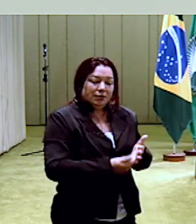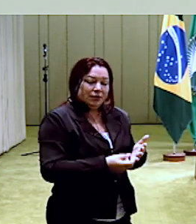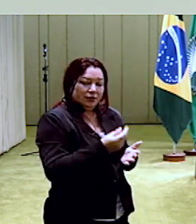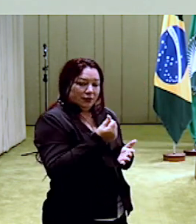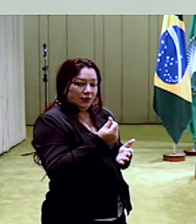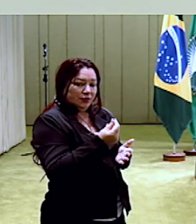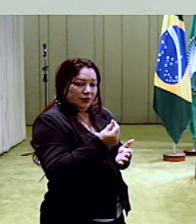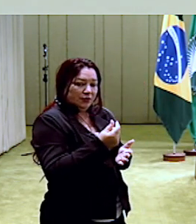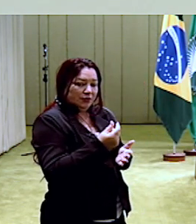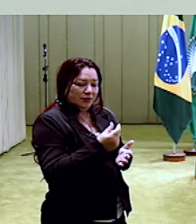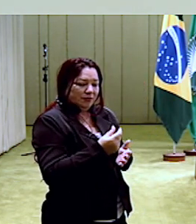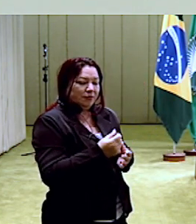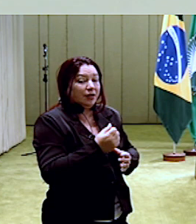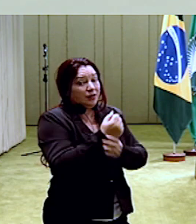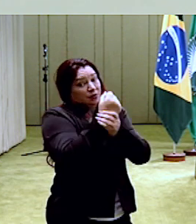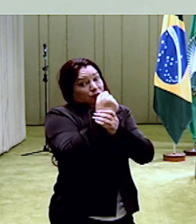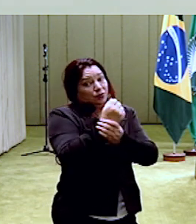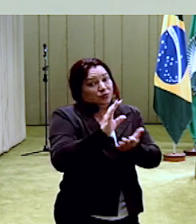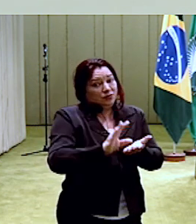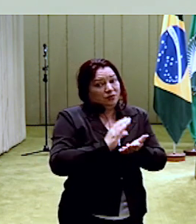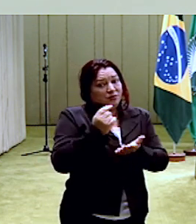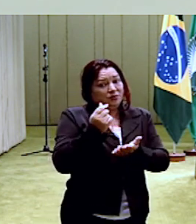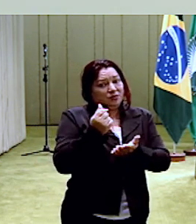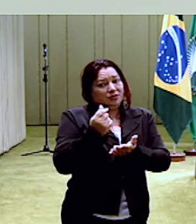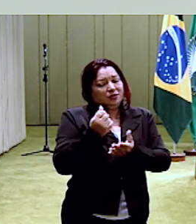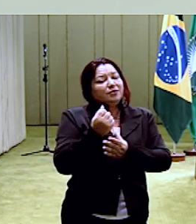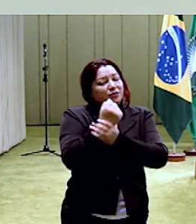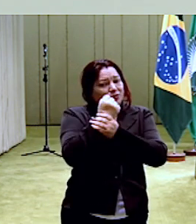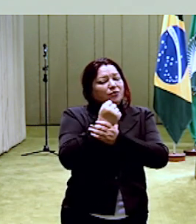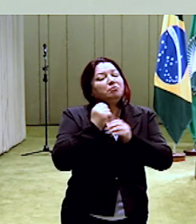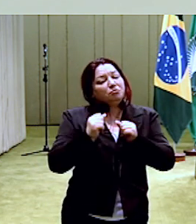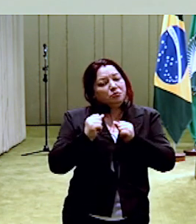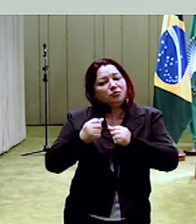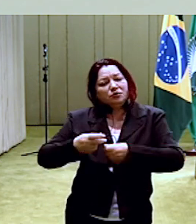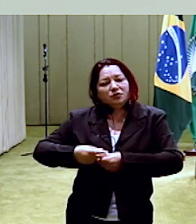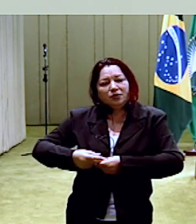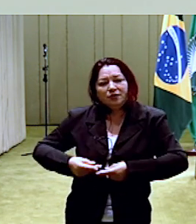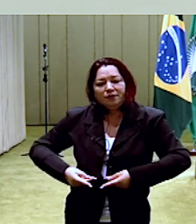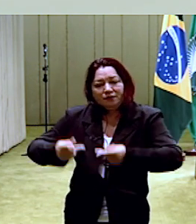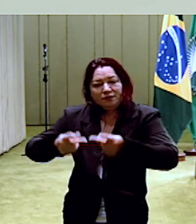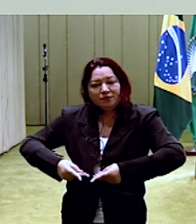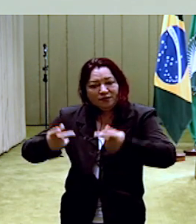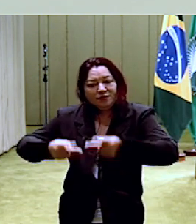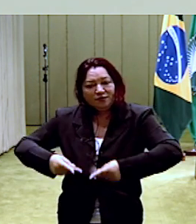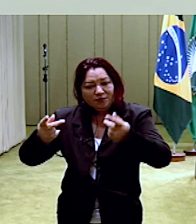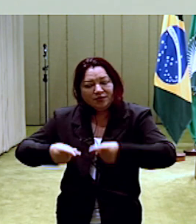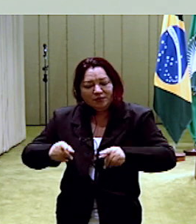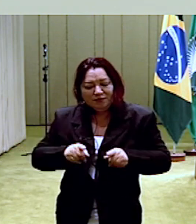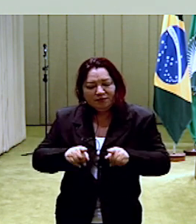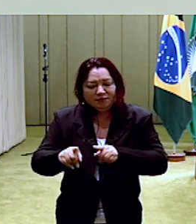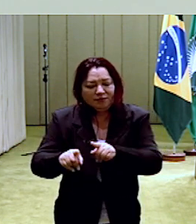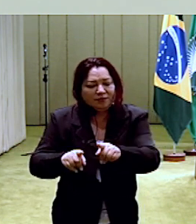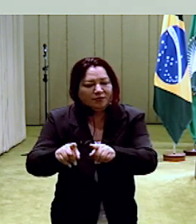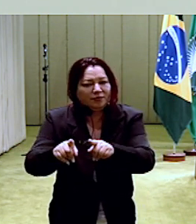de investimento e a gente tinha o seguro de crédito da exportação do Brasil, que dava uma possibilidade da gente financiar em termos mais